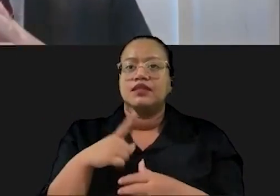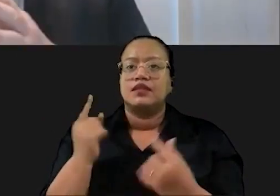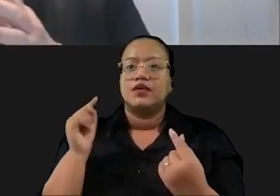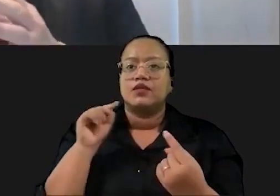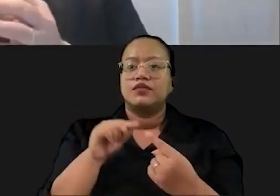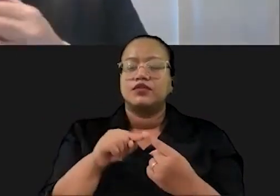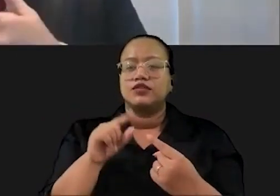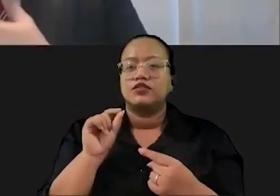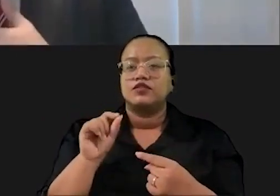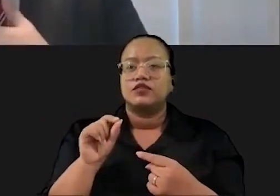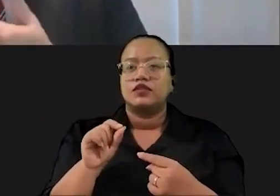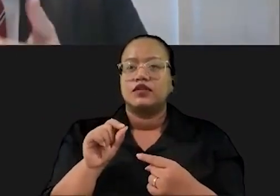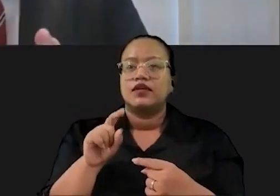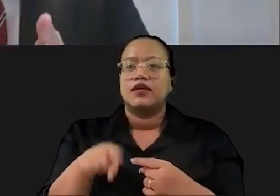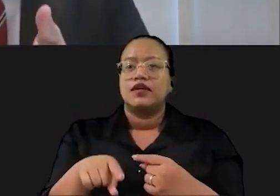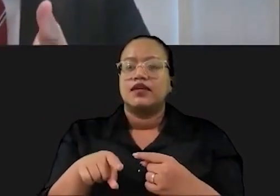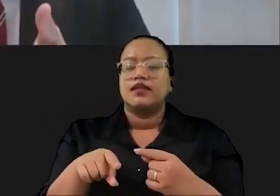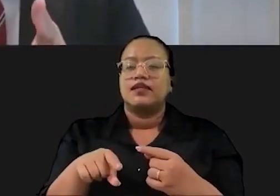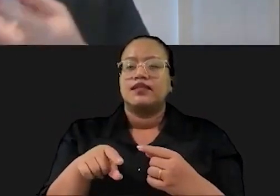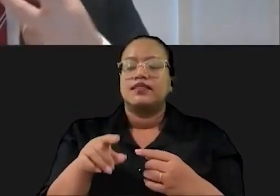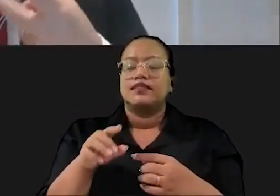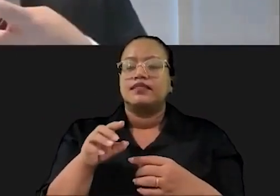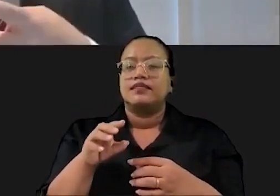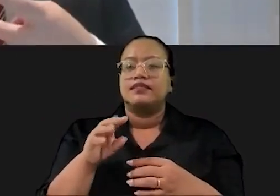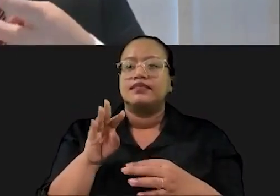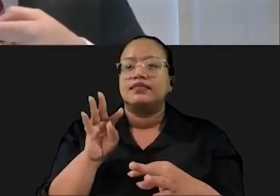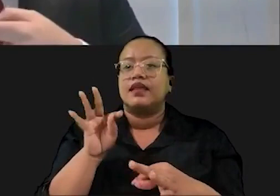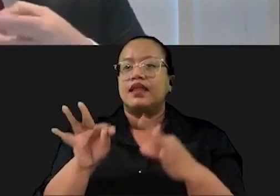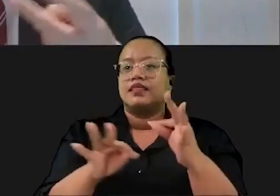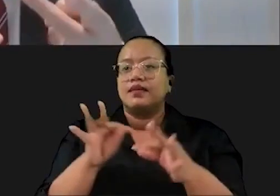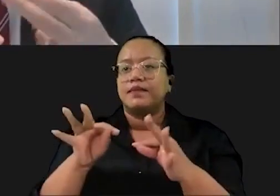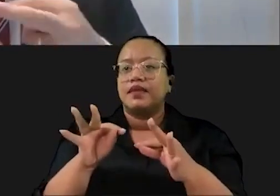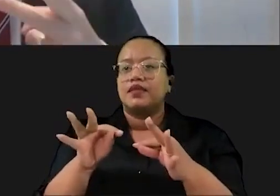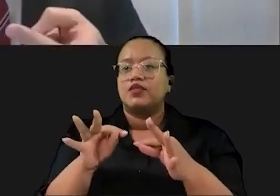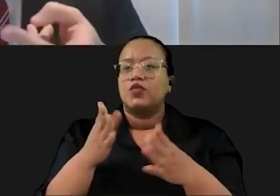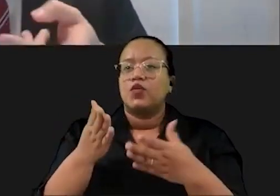aos processos. E para a gente, o tratamento adequado ele tem